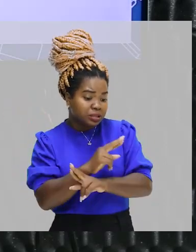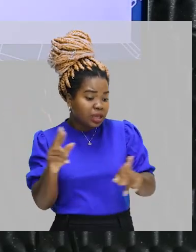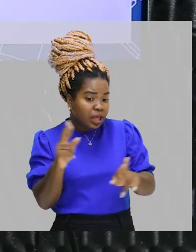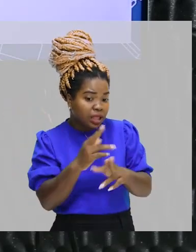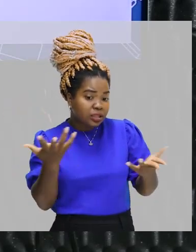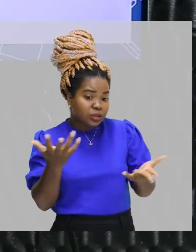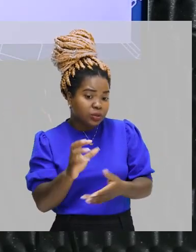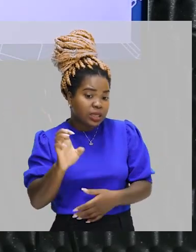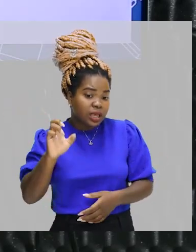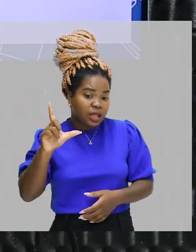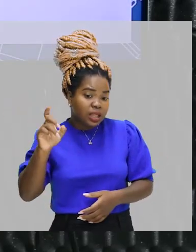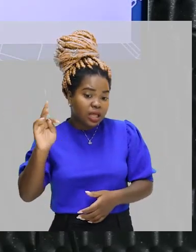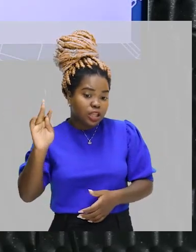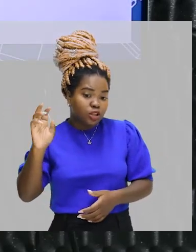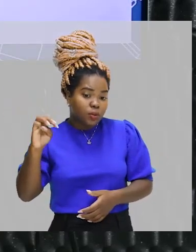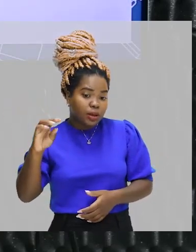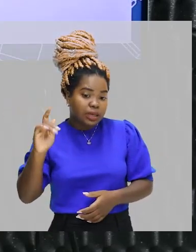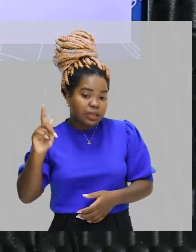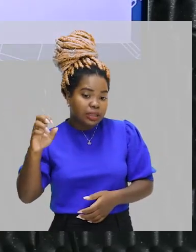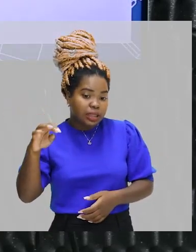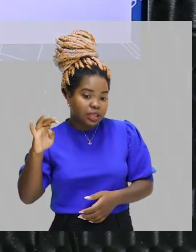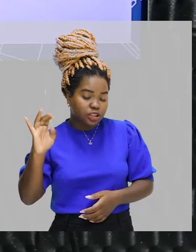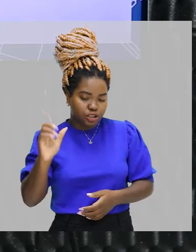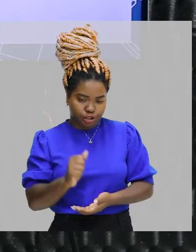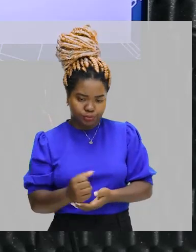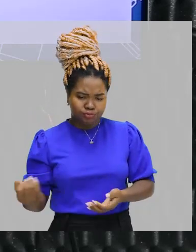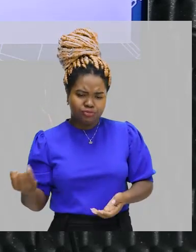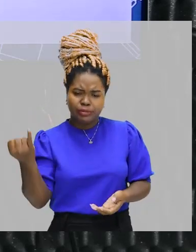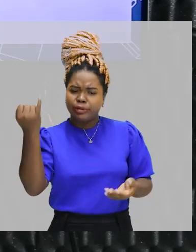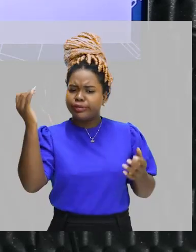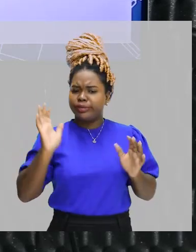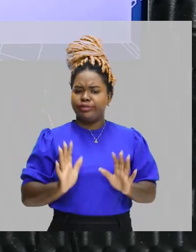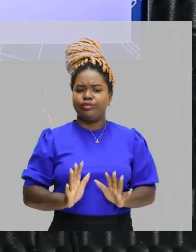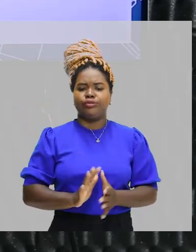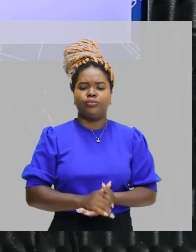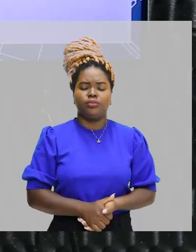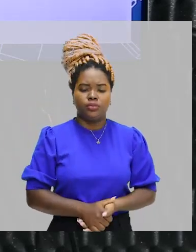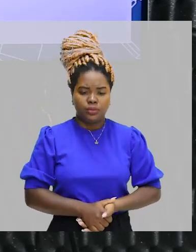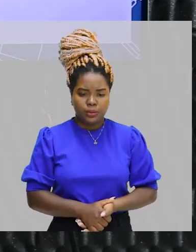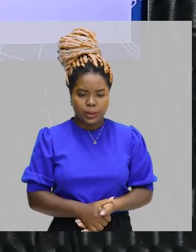eletromagnéticas, tá ok? Muito importante para essas relações eletromagnéticas.